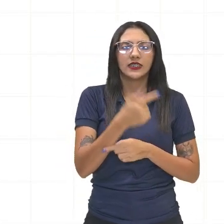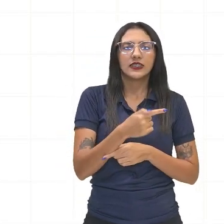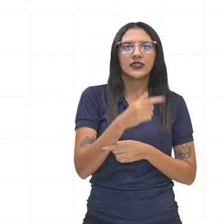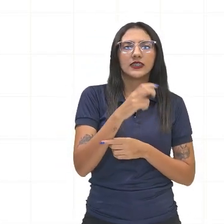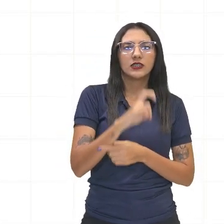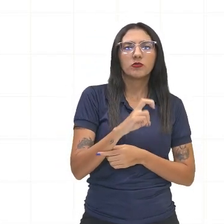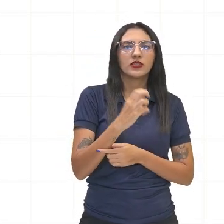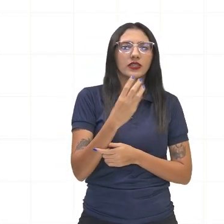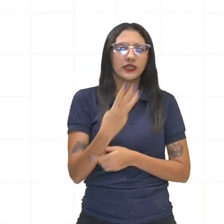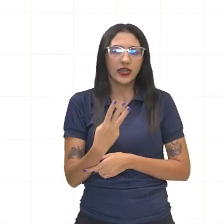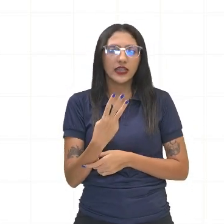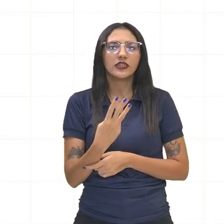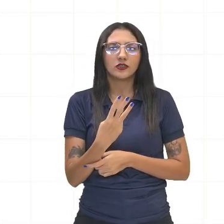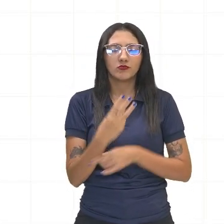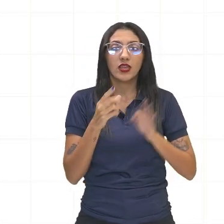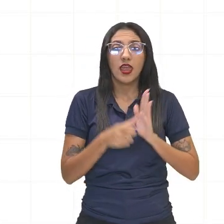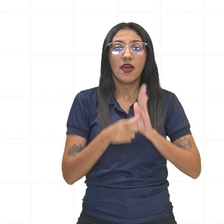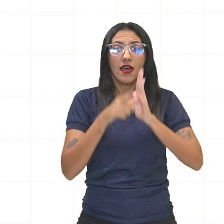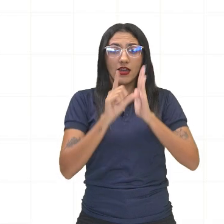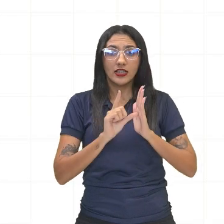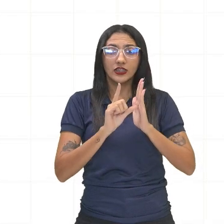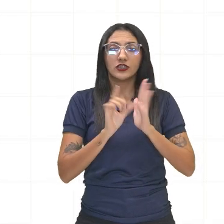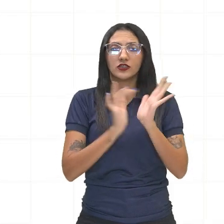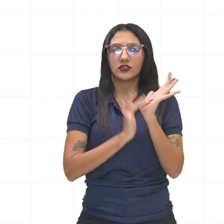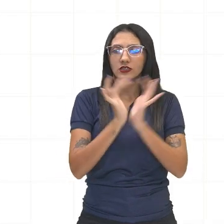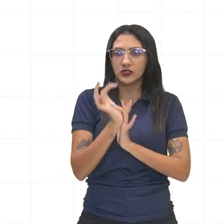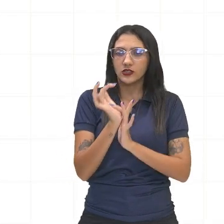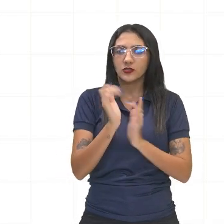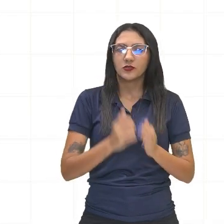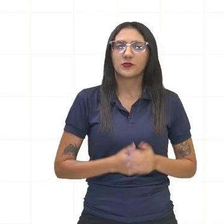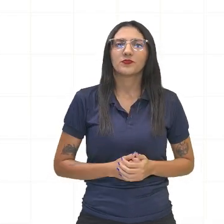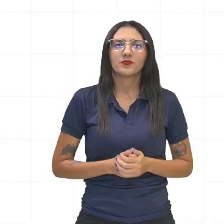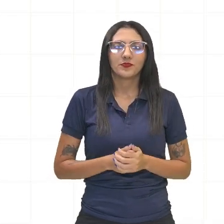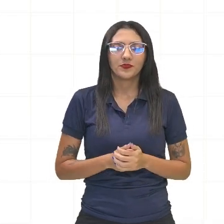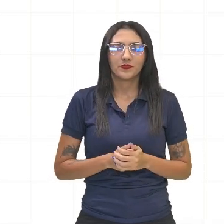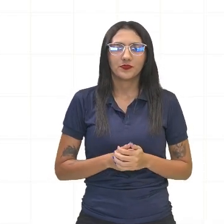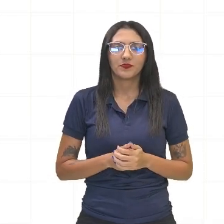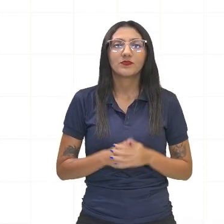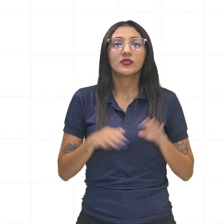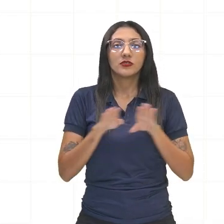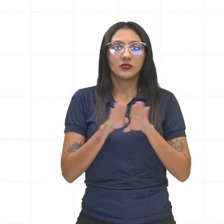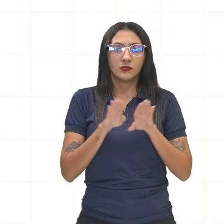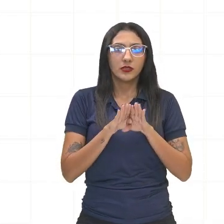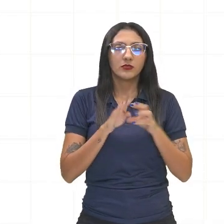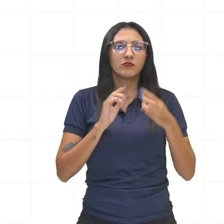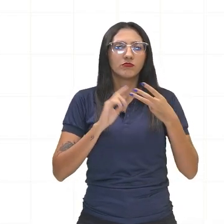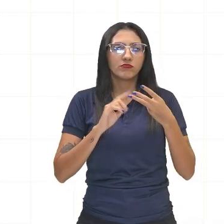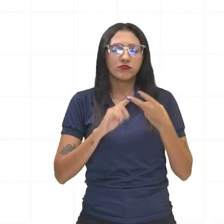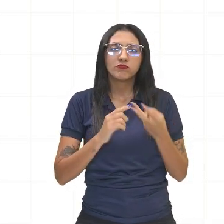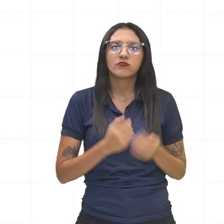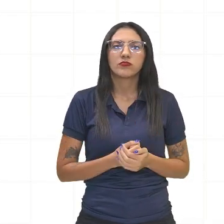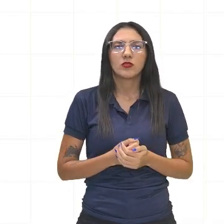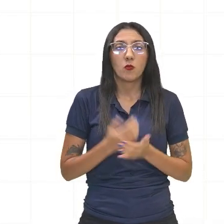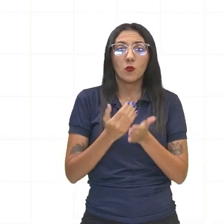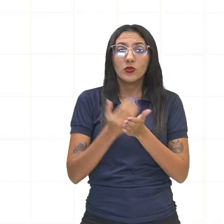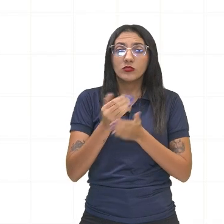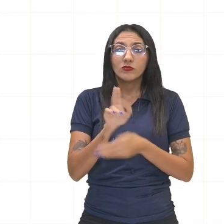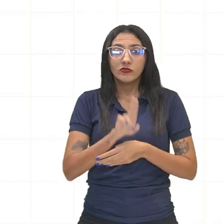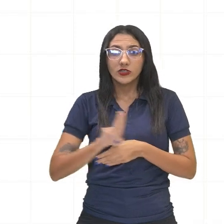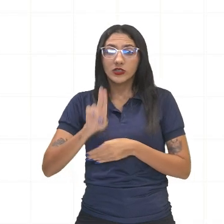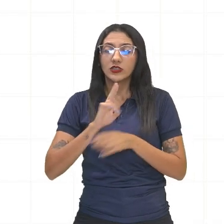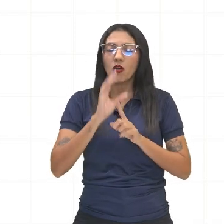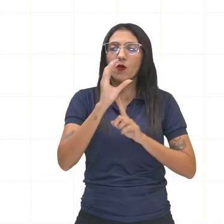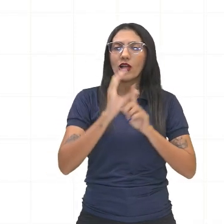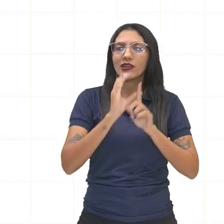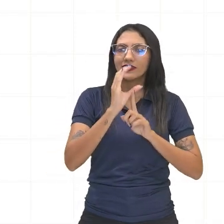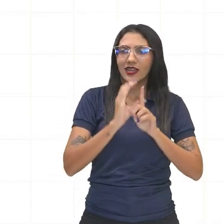753 antes de Cristo, tá? Adotamos então aí o calendário cristão. Essa é uma